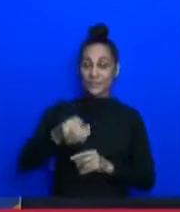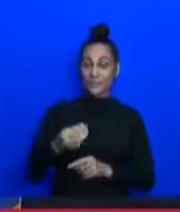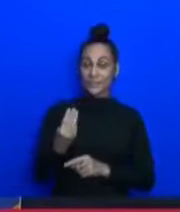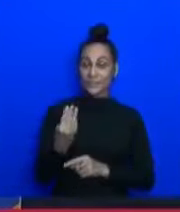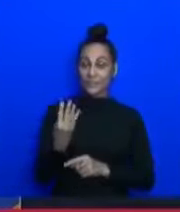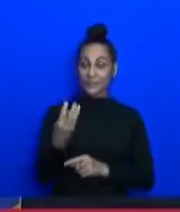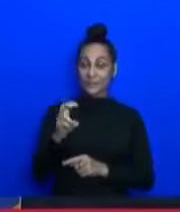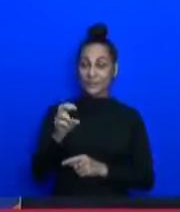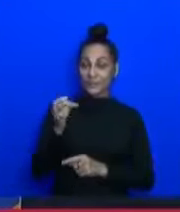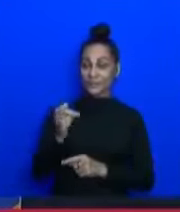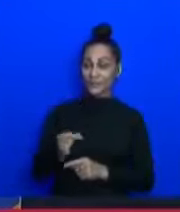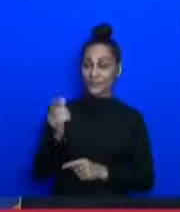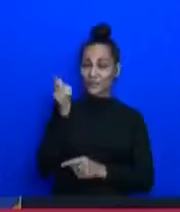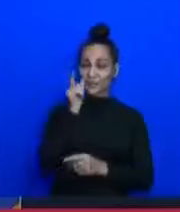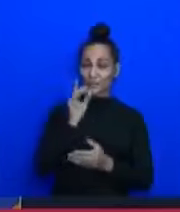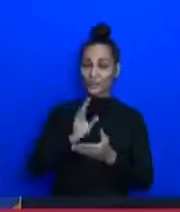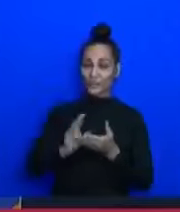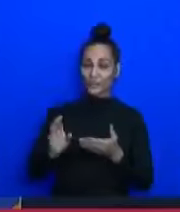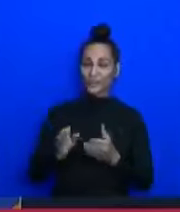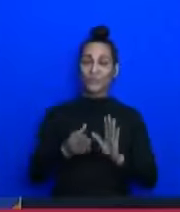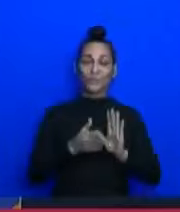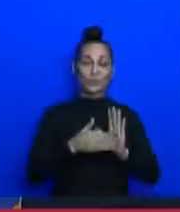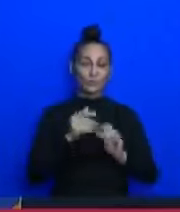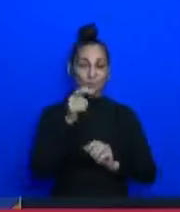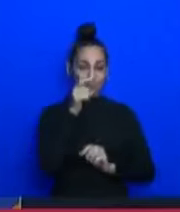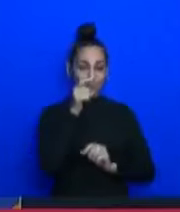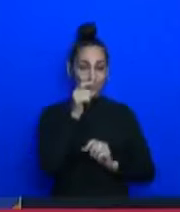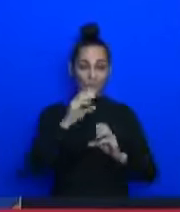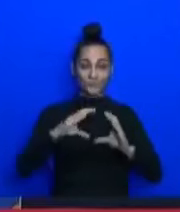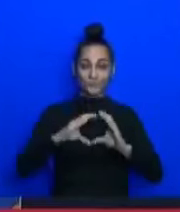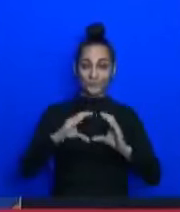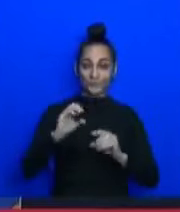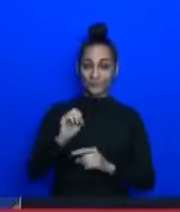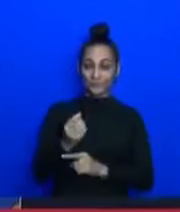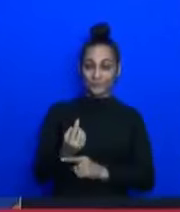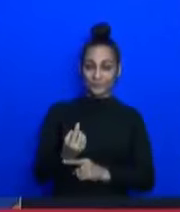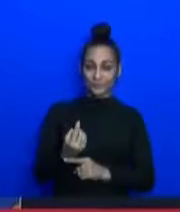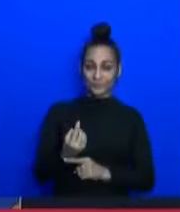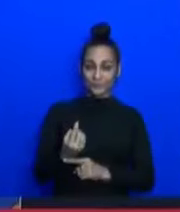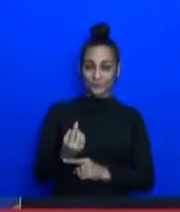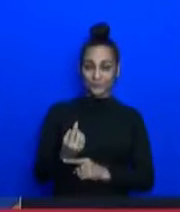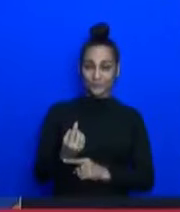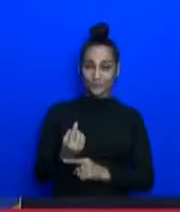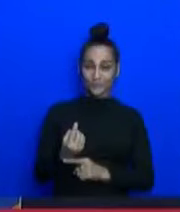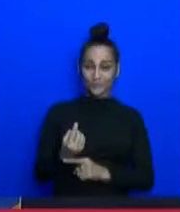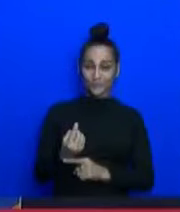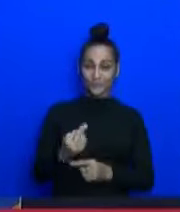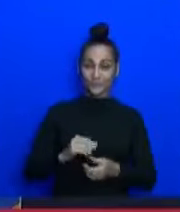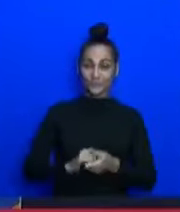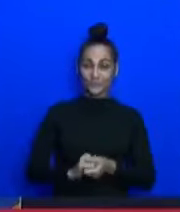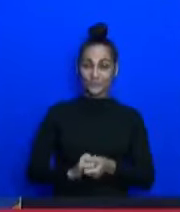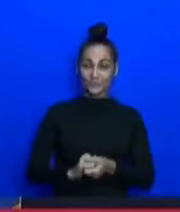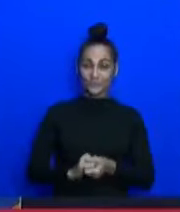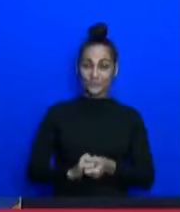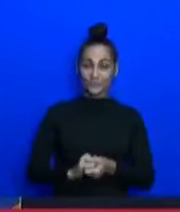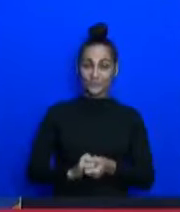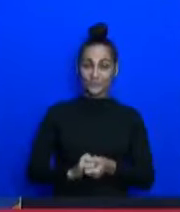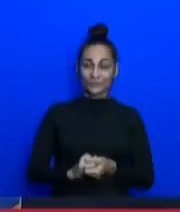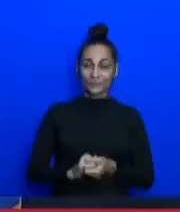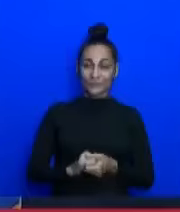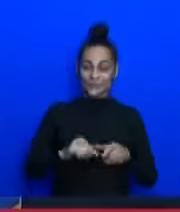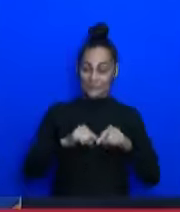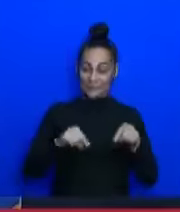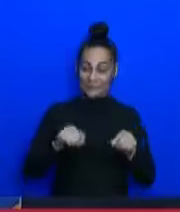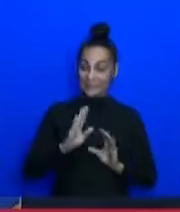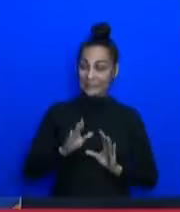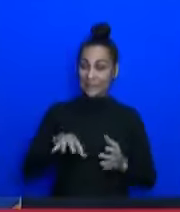3, 4, 5 ou 6 números. Conferindo sua aposta aí. Número 01, terceira dezena sorteada no primeiro sorteio. 3 dezenas